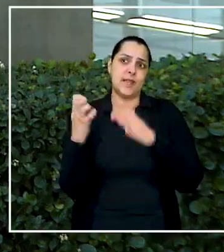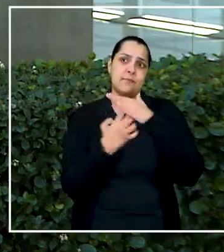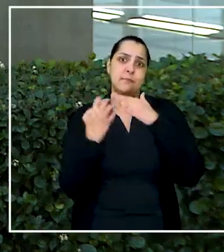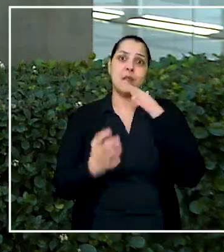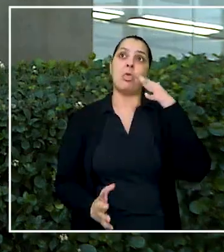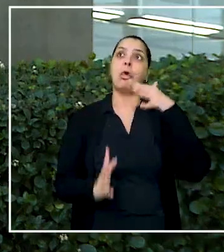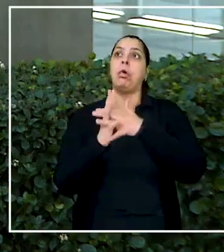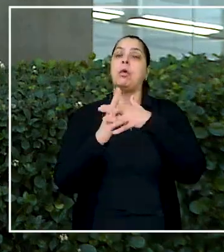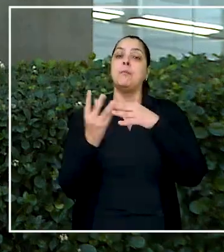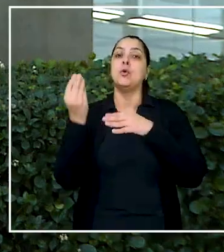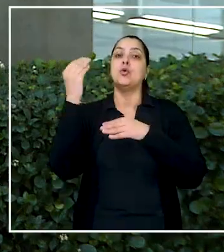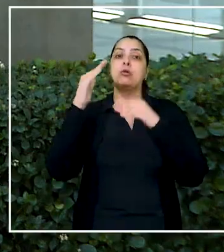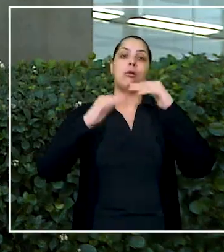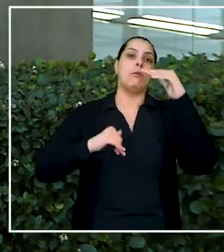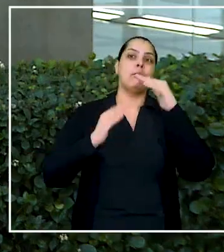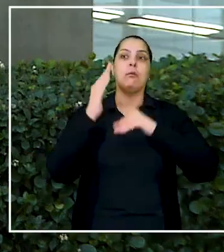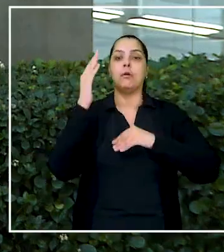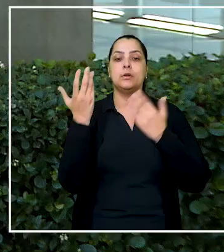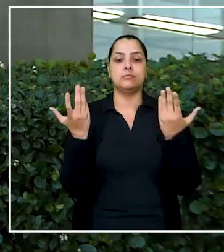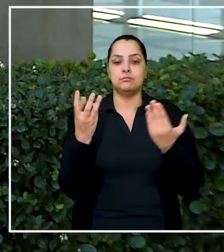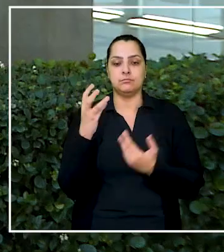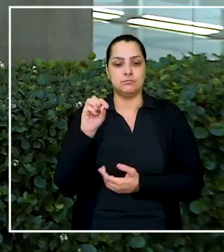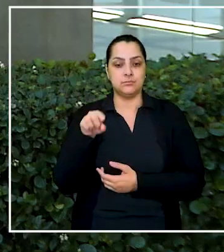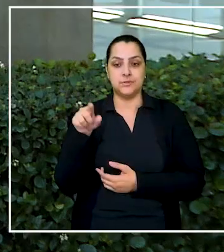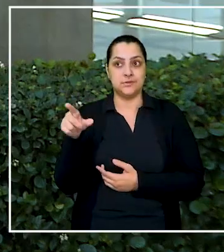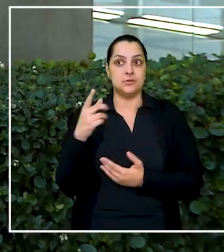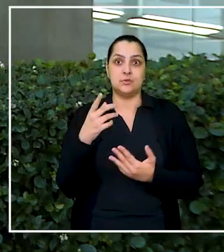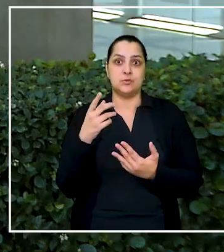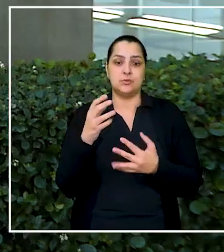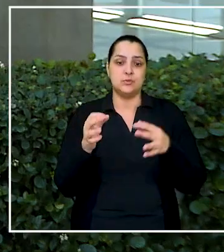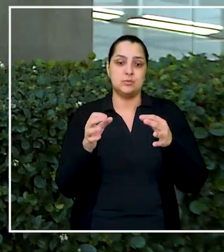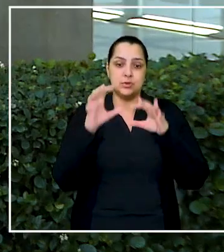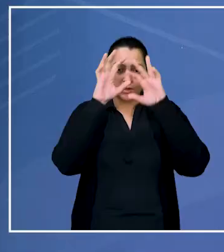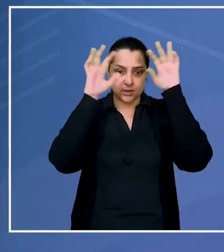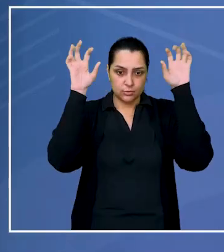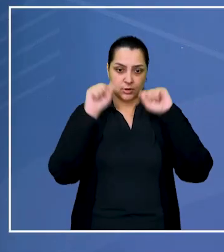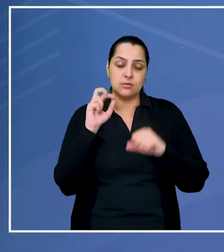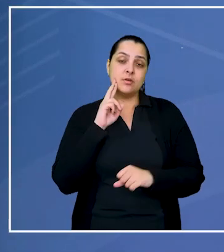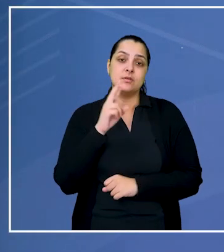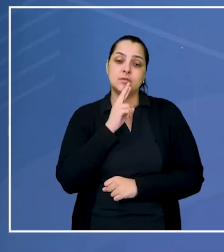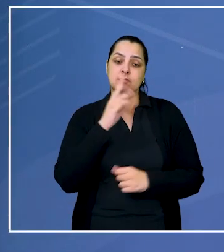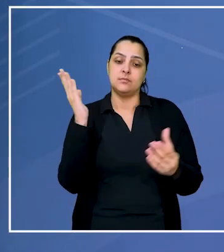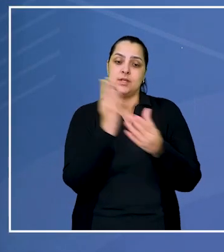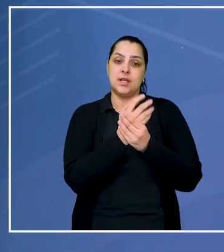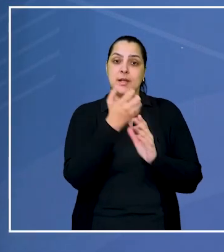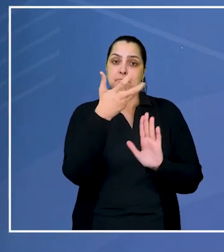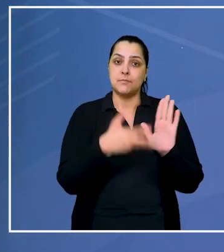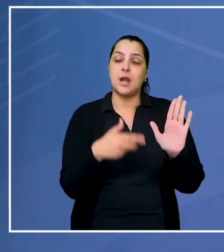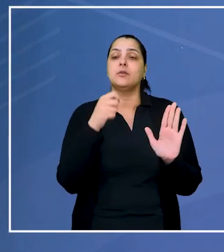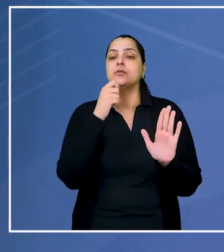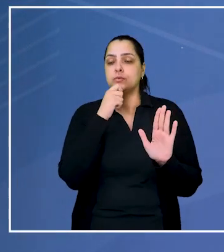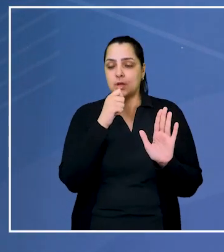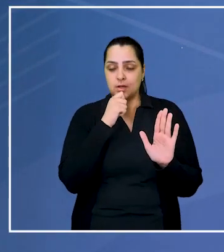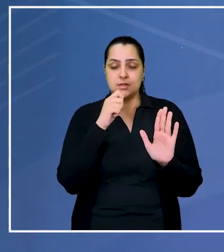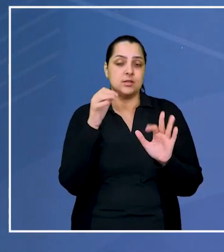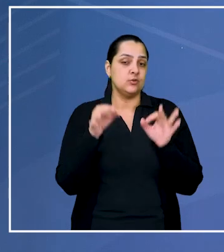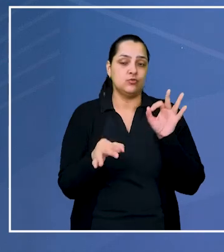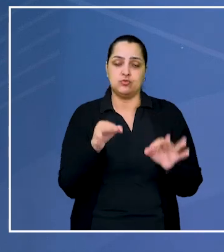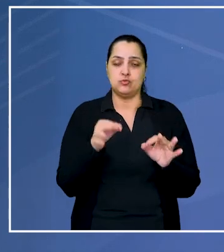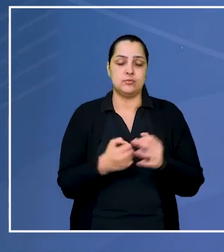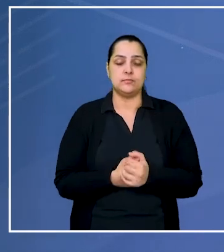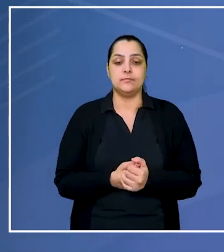empregadora, nem é exorbitante a ponto de justificar a intervenção do tribunal. O restaurante entrou com embargos ainda não